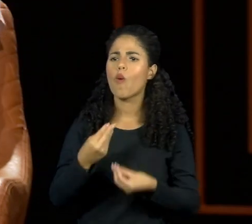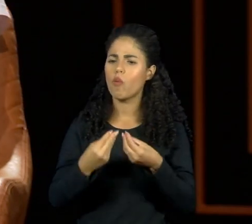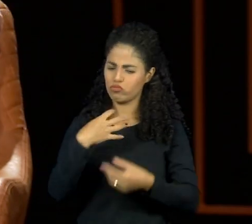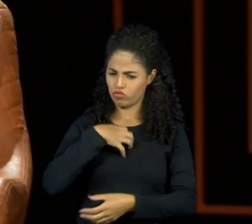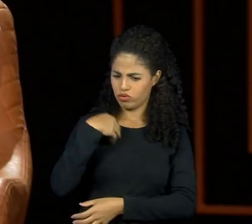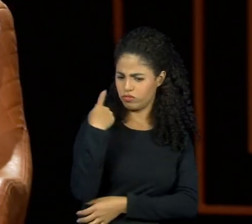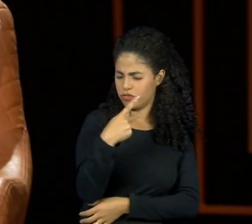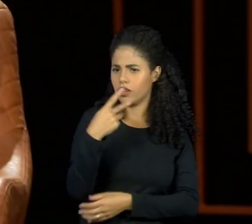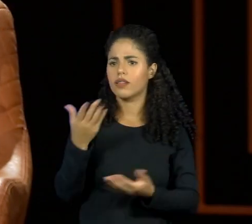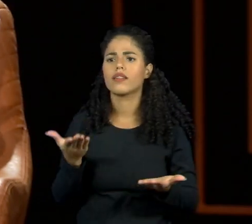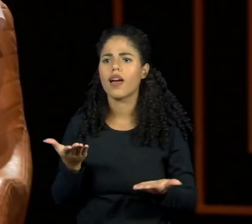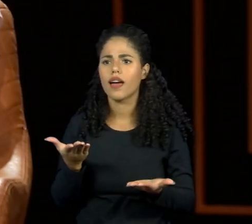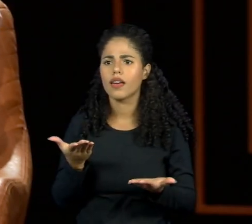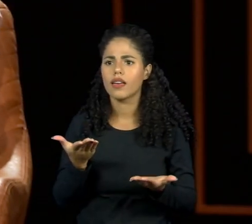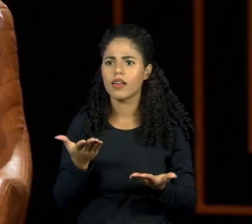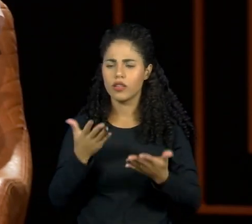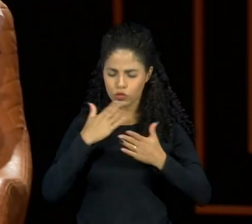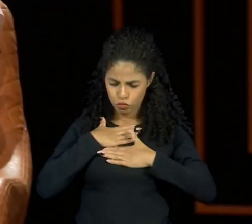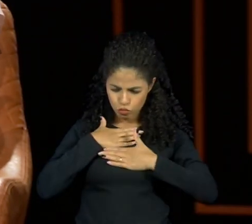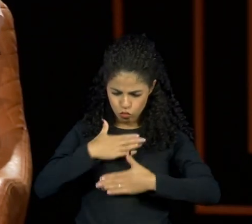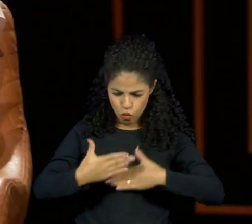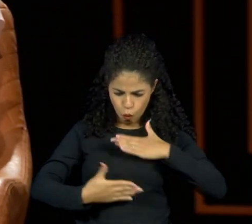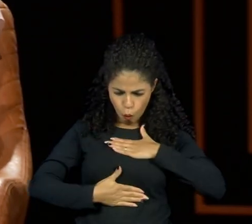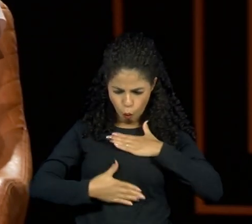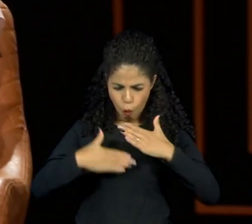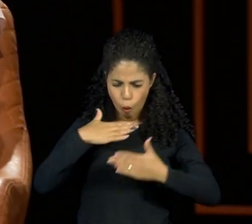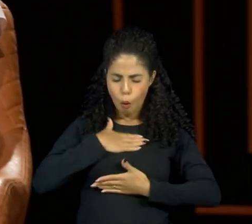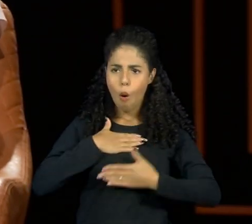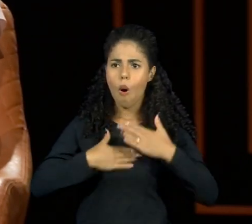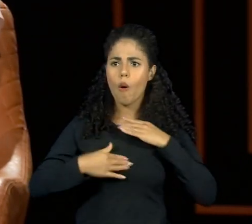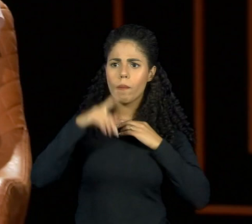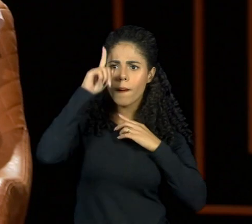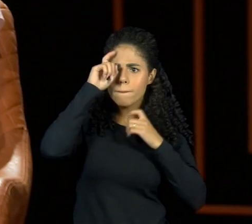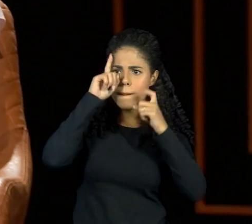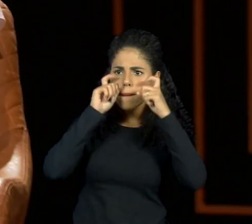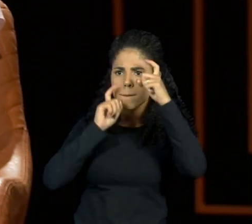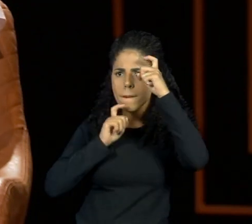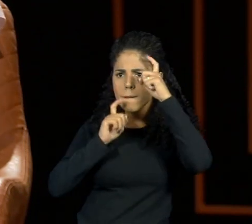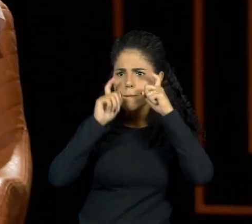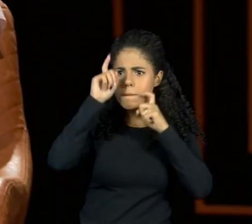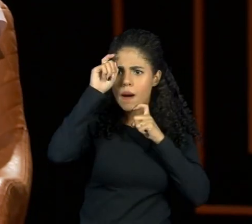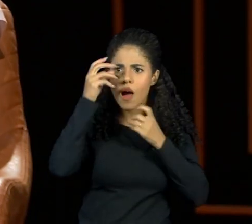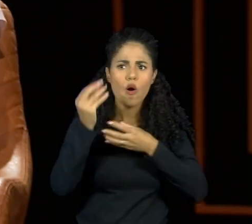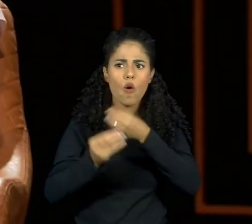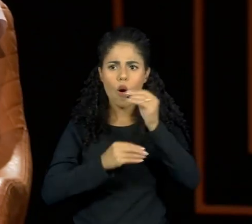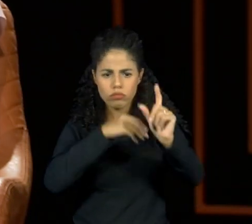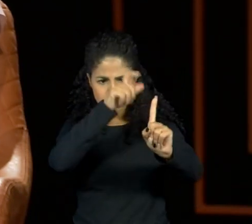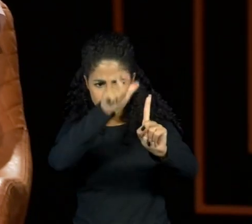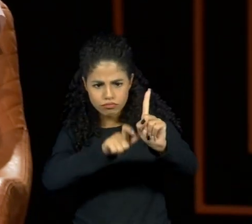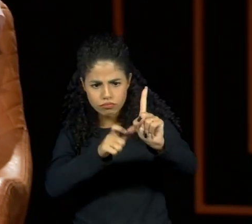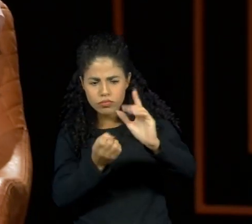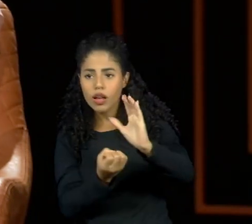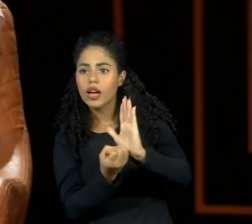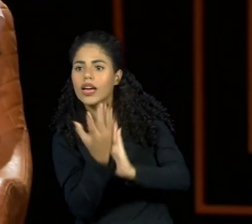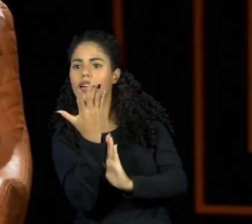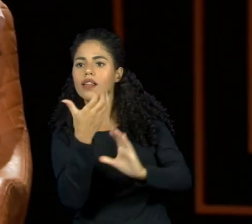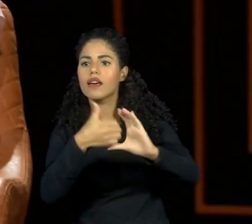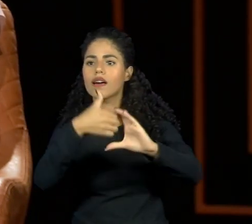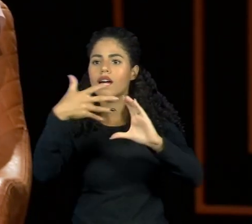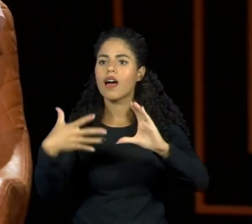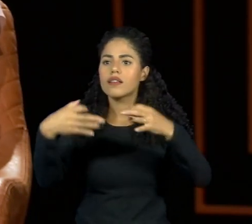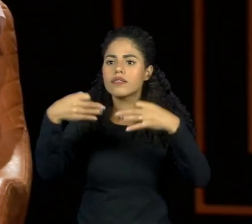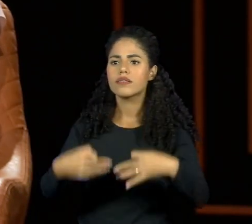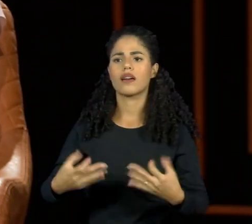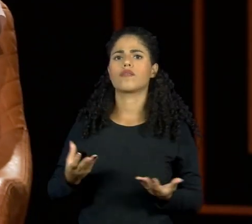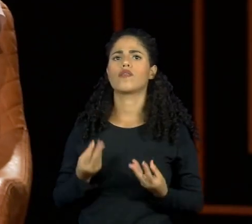é tudo musculatura, né? Que é belo na criação é que tudo é musculatura. Então, eu não tenho o menor